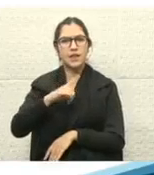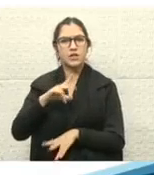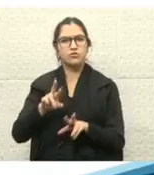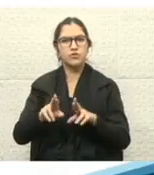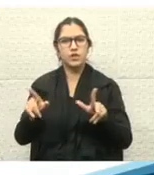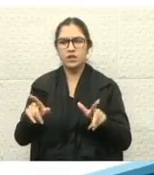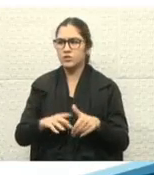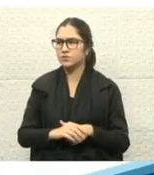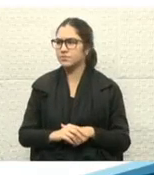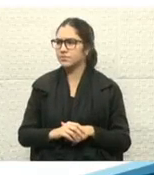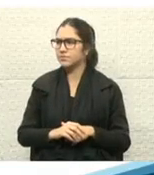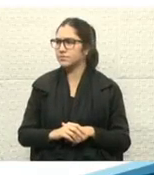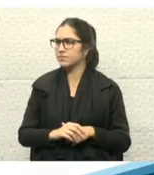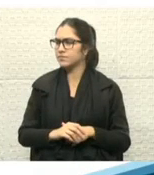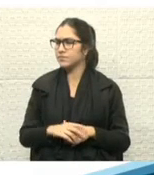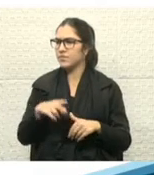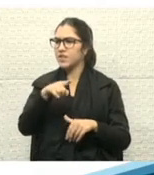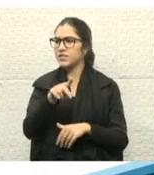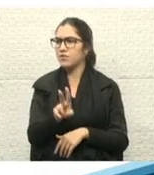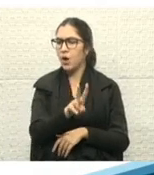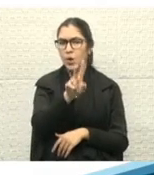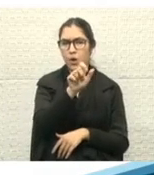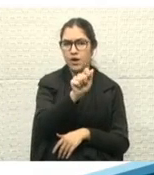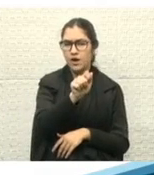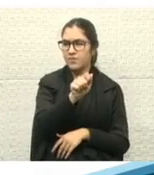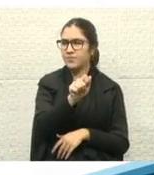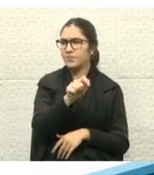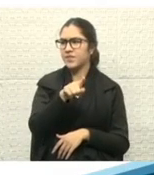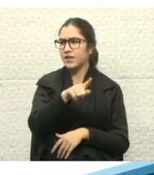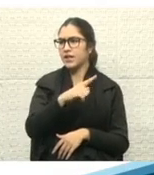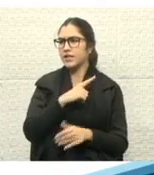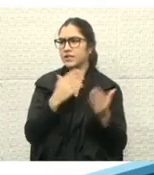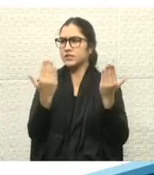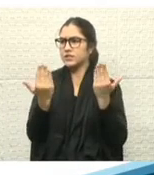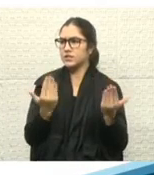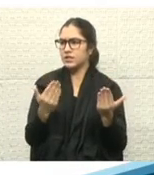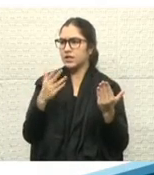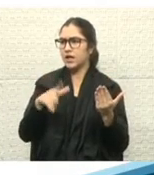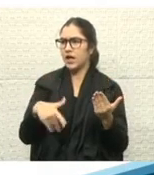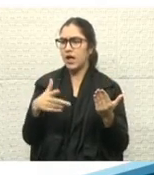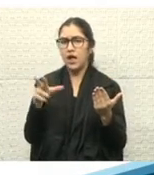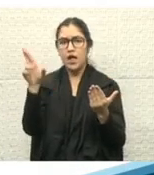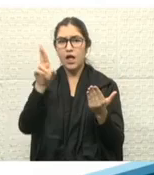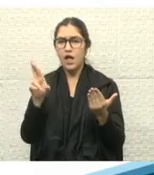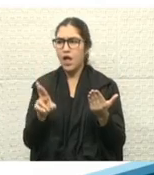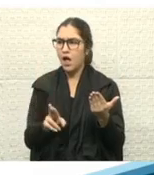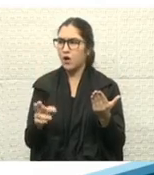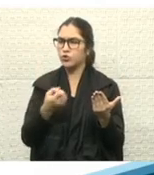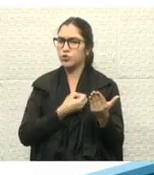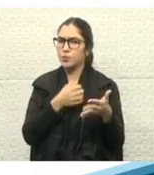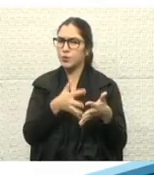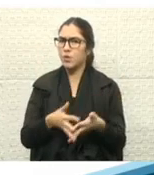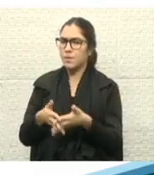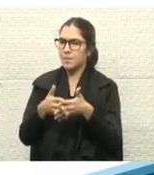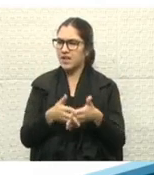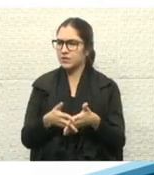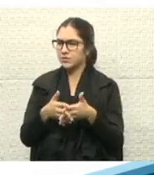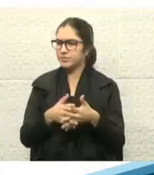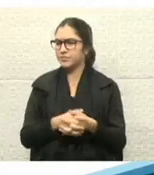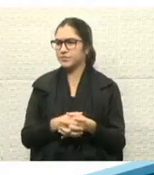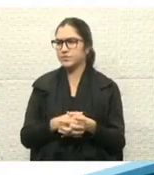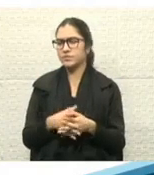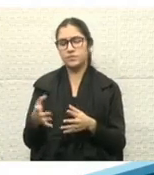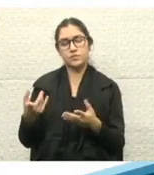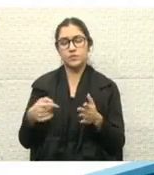diferentes? Esse valor A, ele corresponde à parte real do número complexo, ou